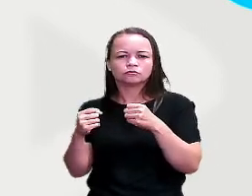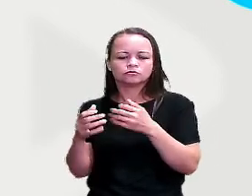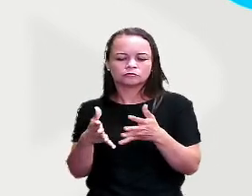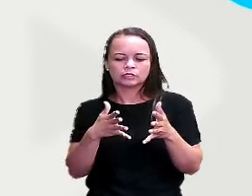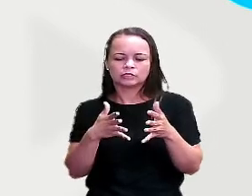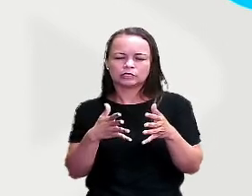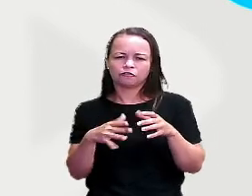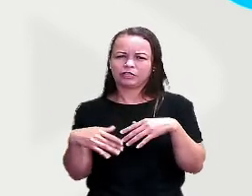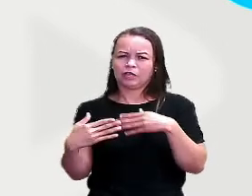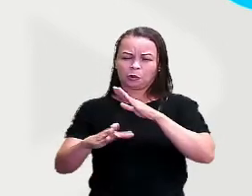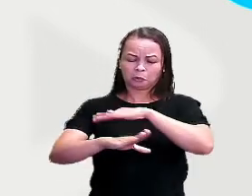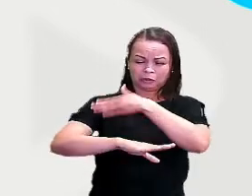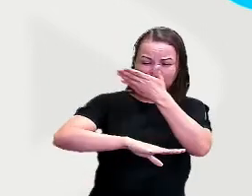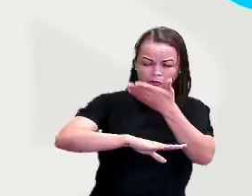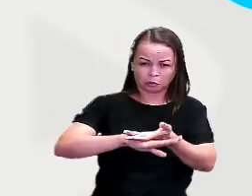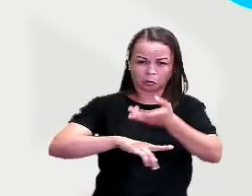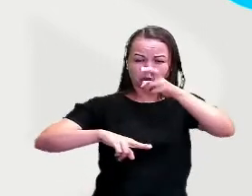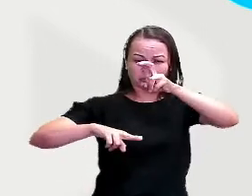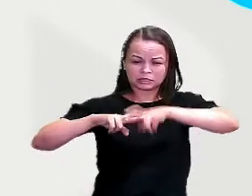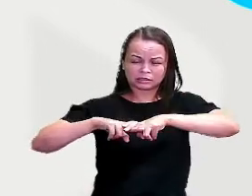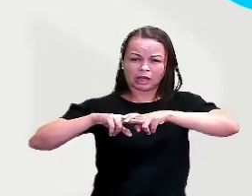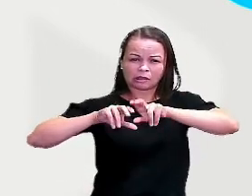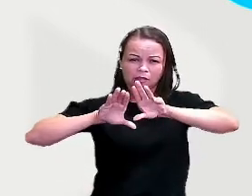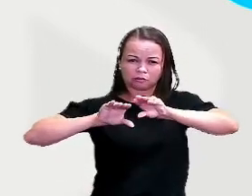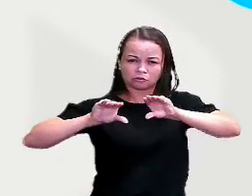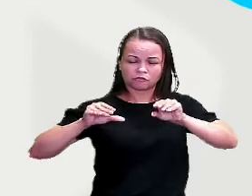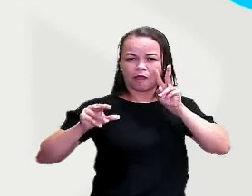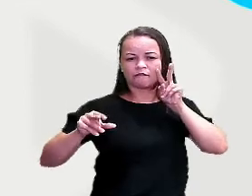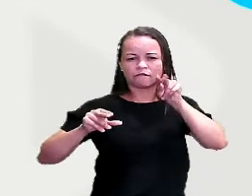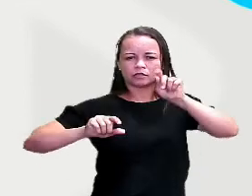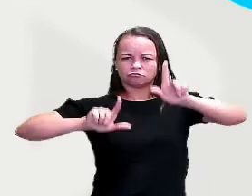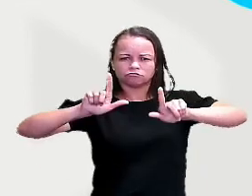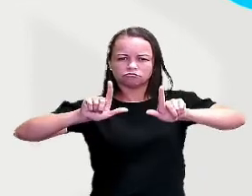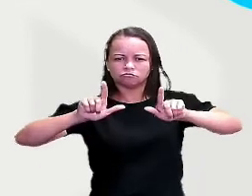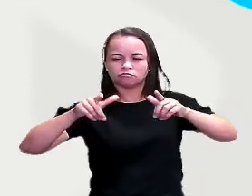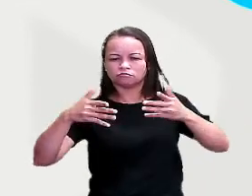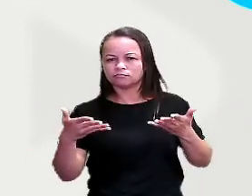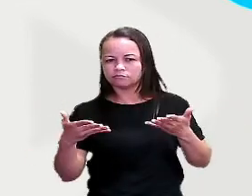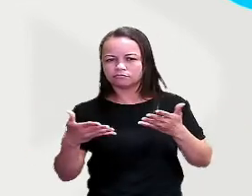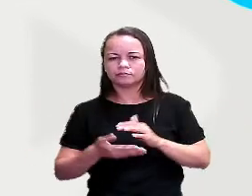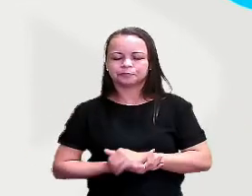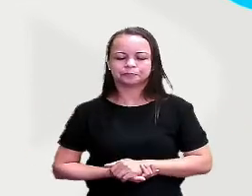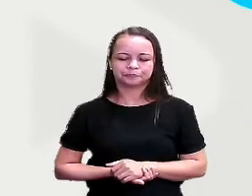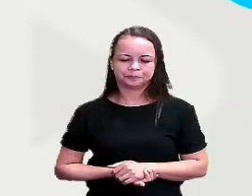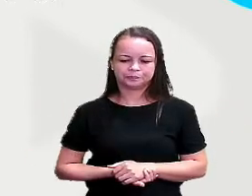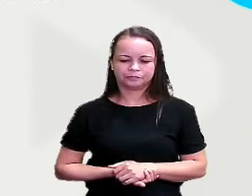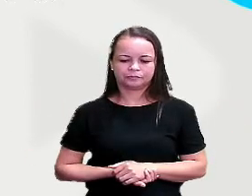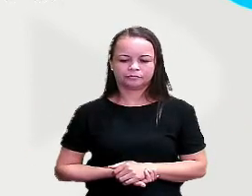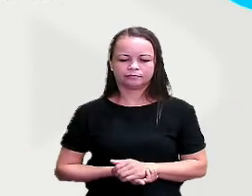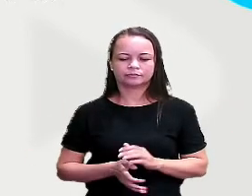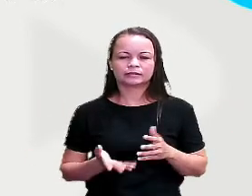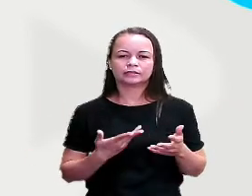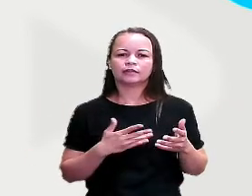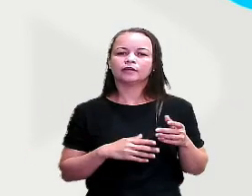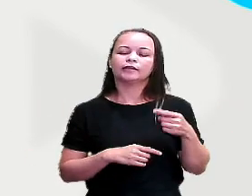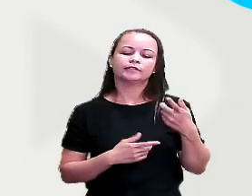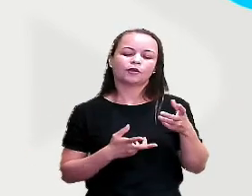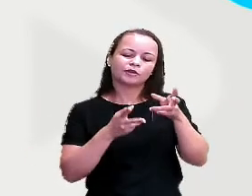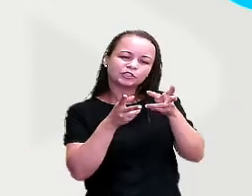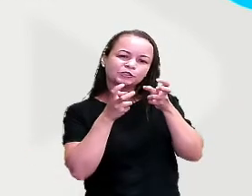o dia todo no sofá vendo TV. Então, assim, voltando lá no texto, a gente percebe,